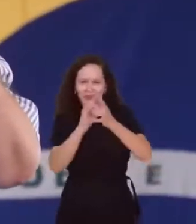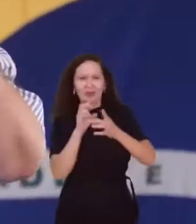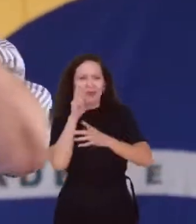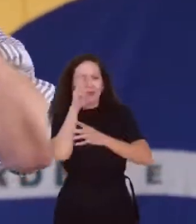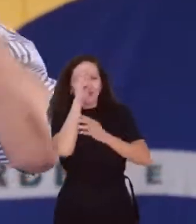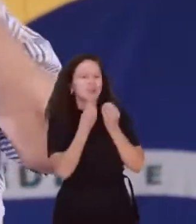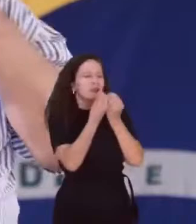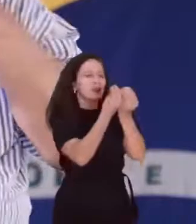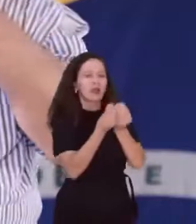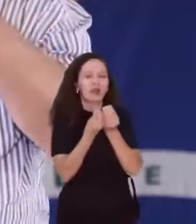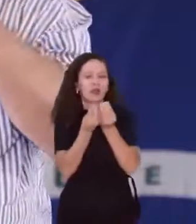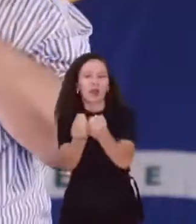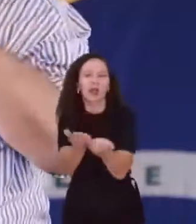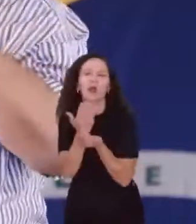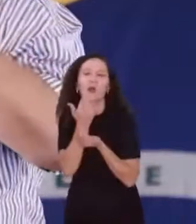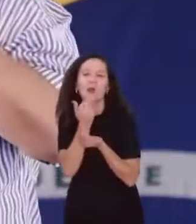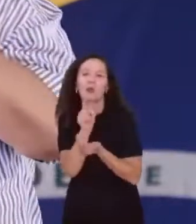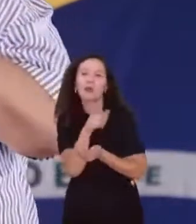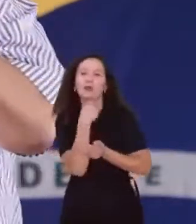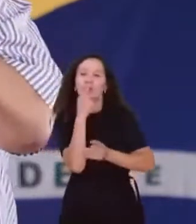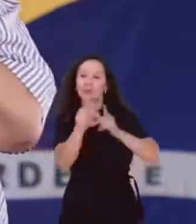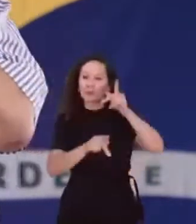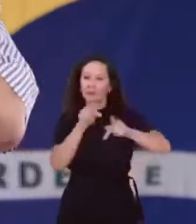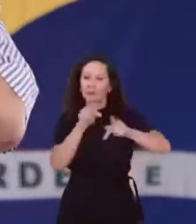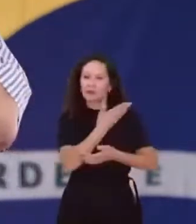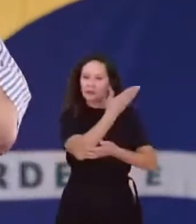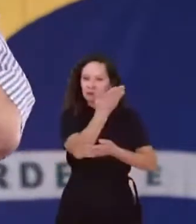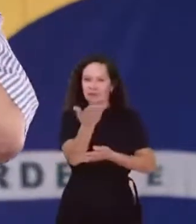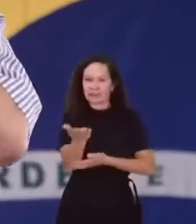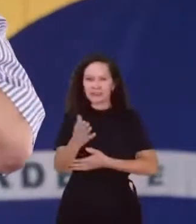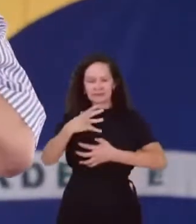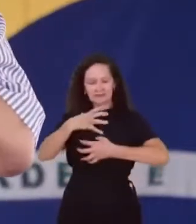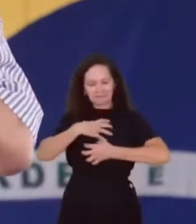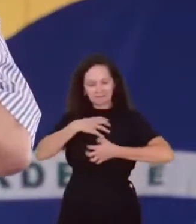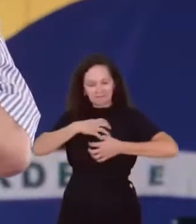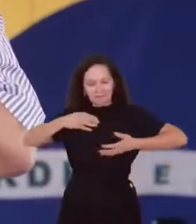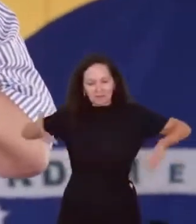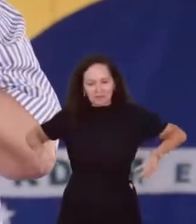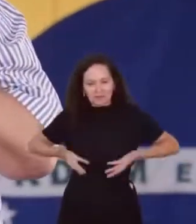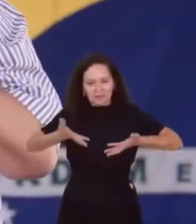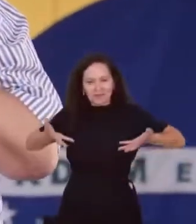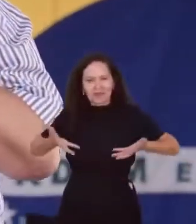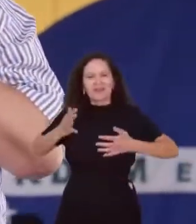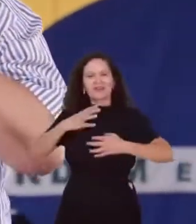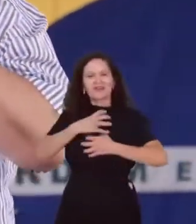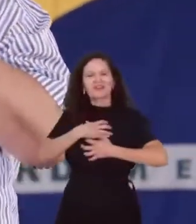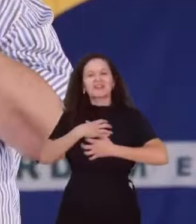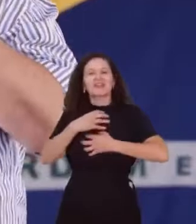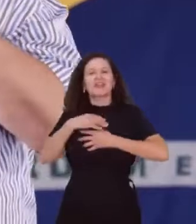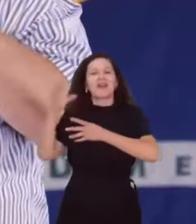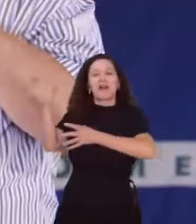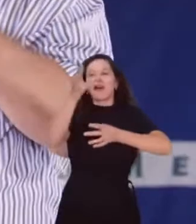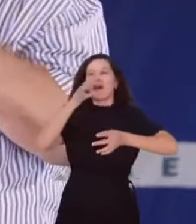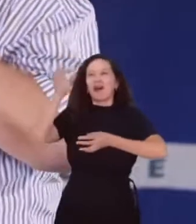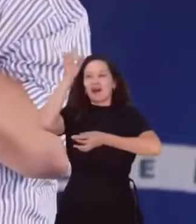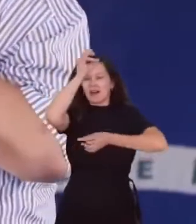gente. Vocês me inspiram e reconfortam a minha alma.